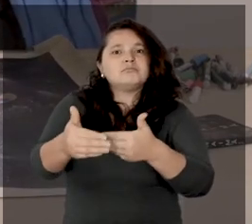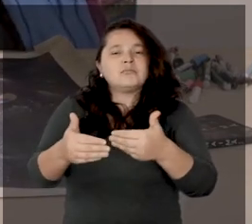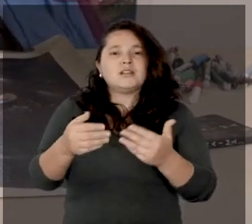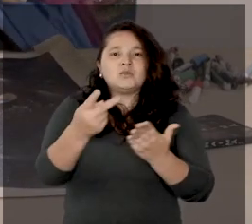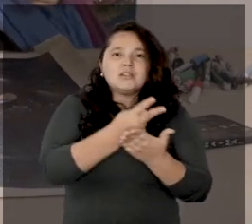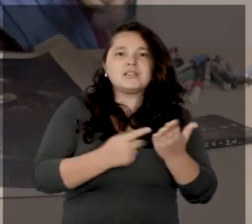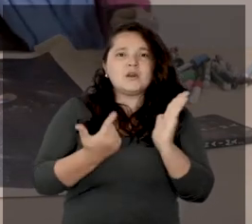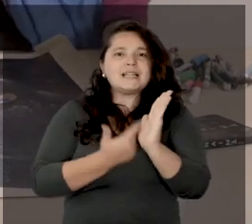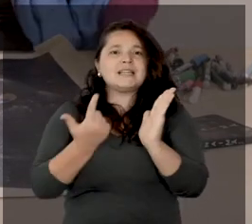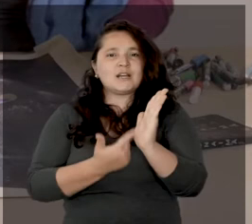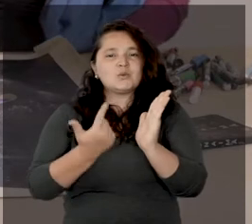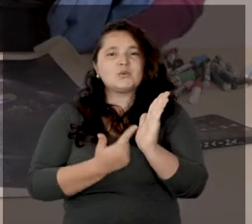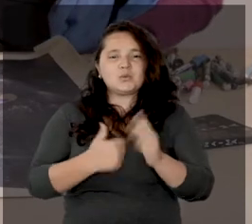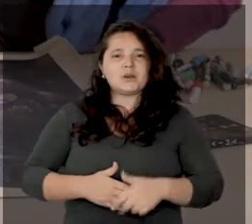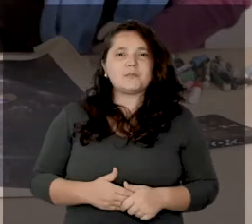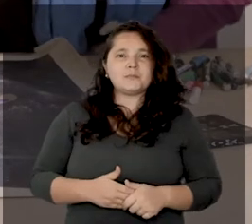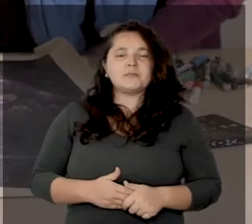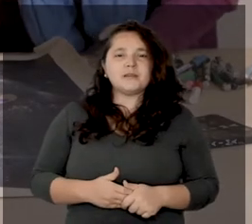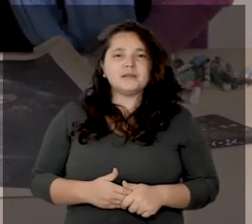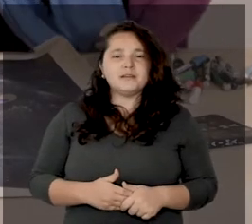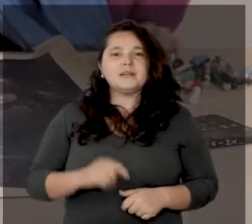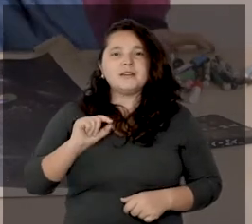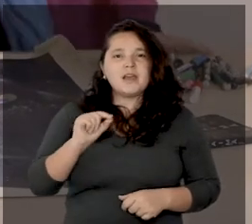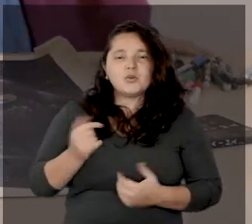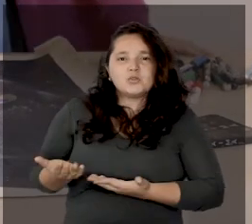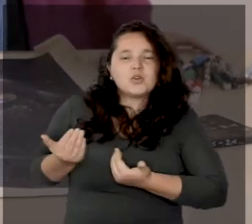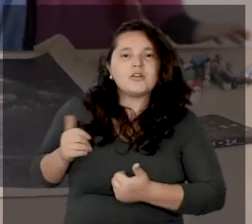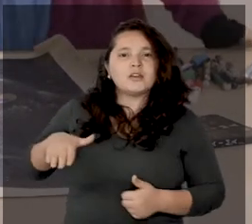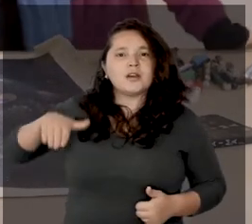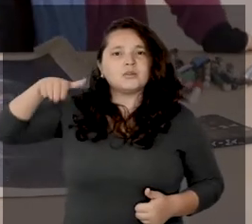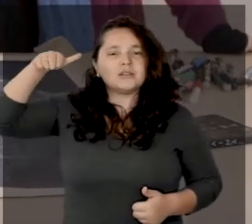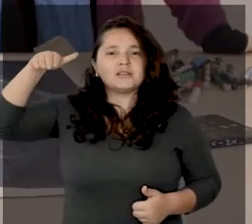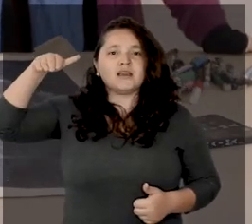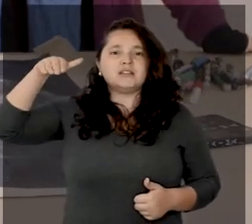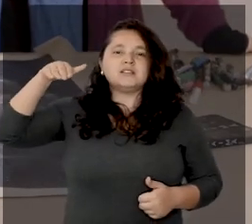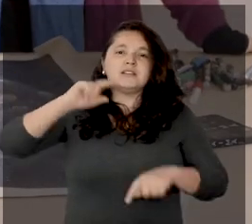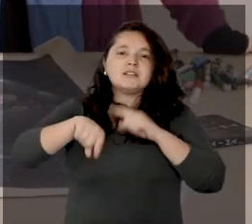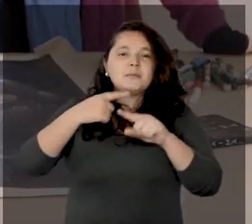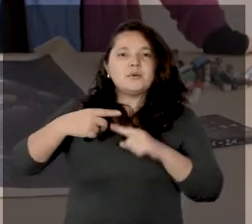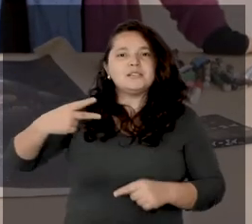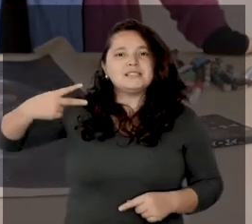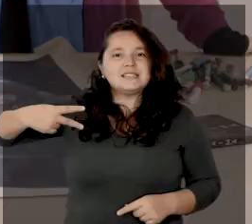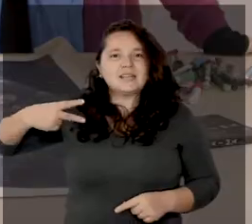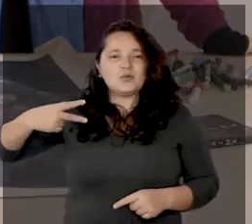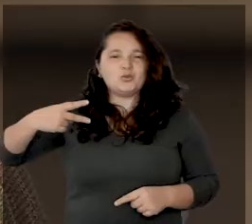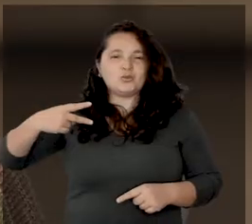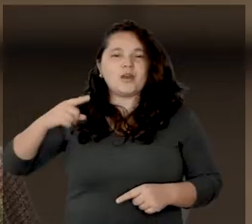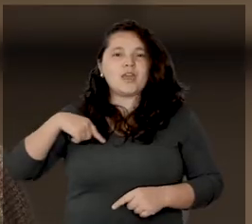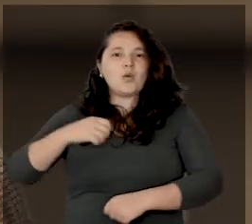fiquei, me tornei jovem, adolescente, acabou o segundo grau lá na cidadezinha, não tinha muito o que